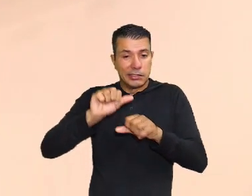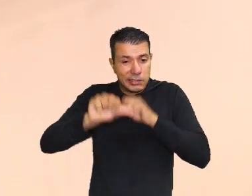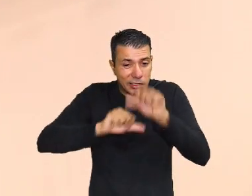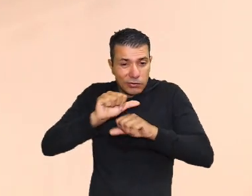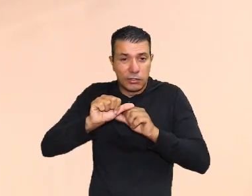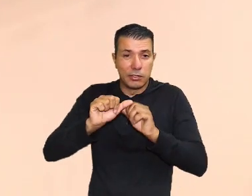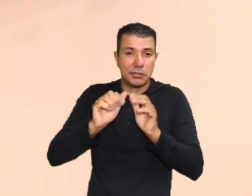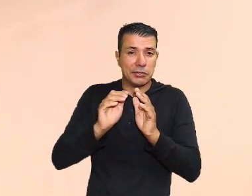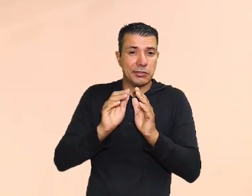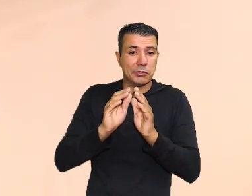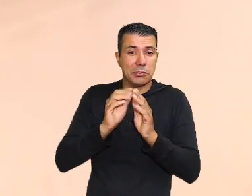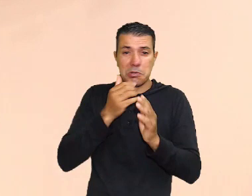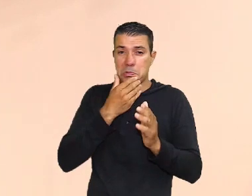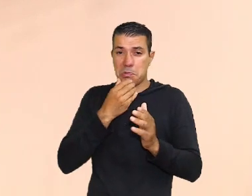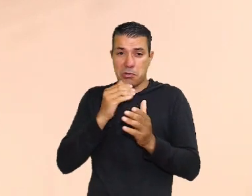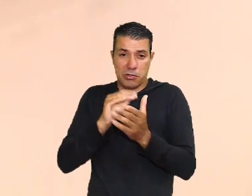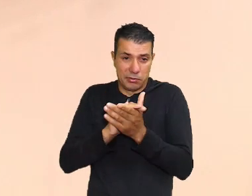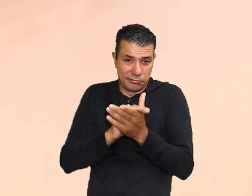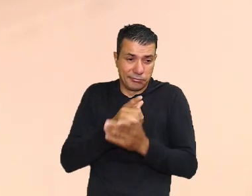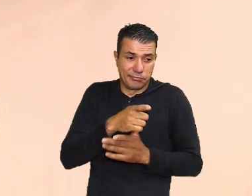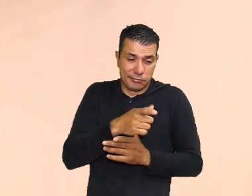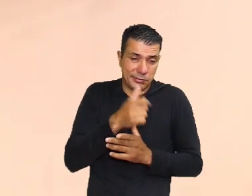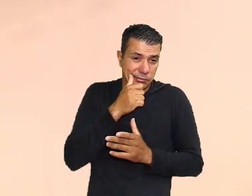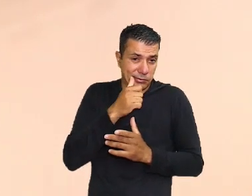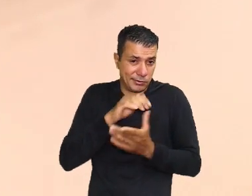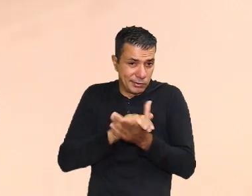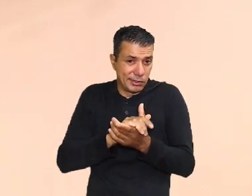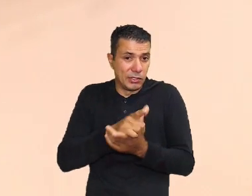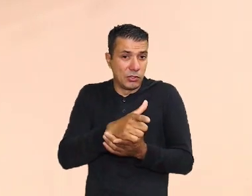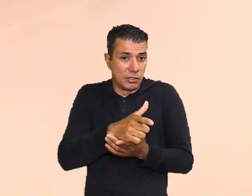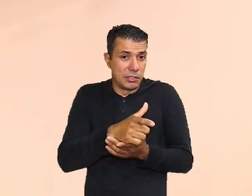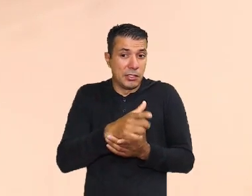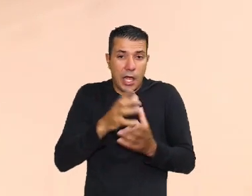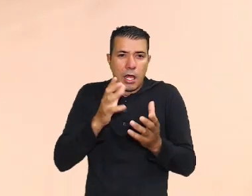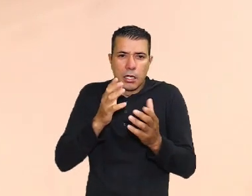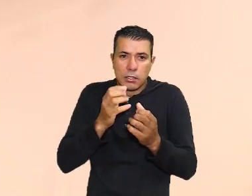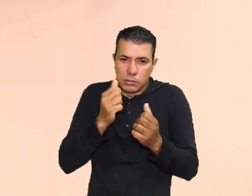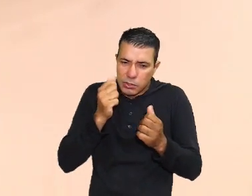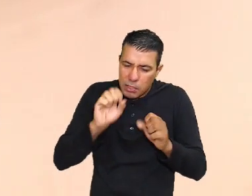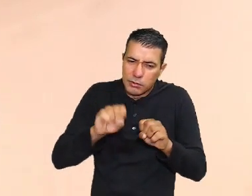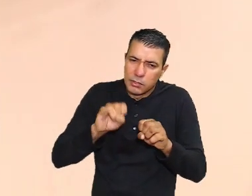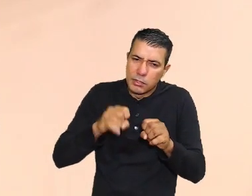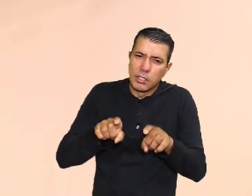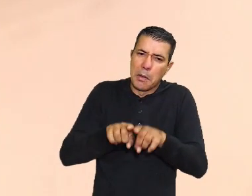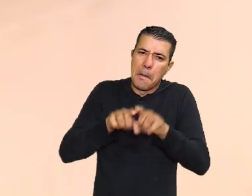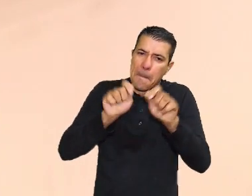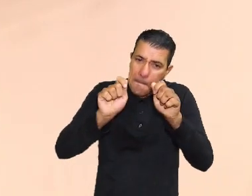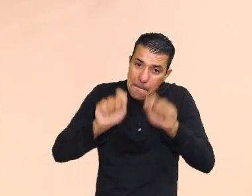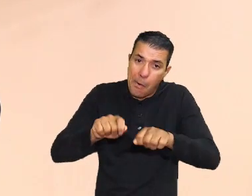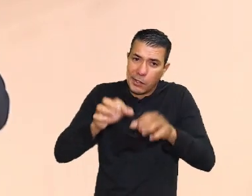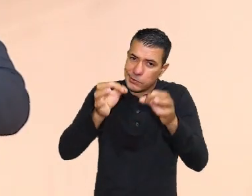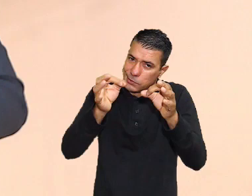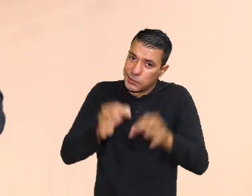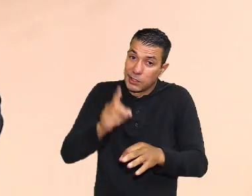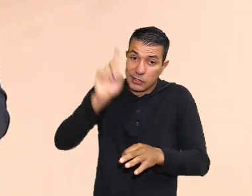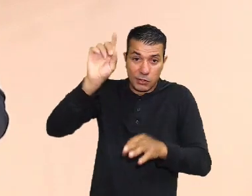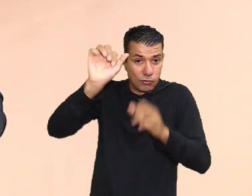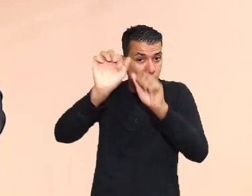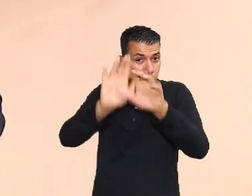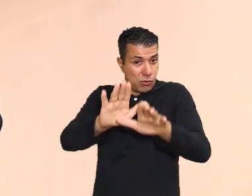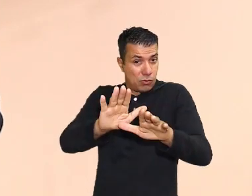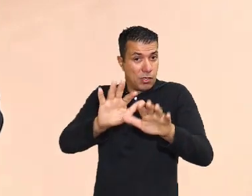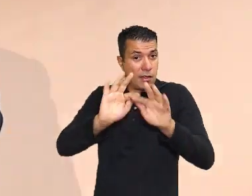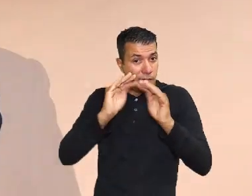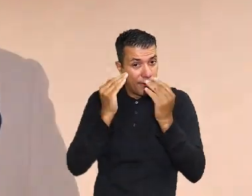e Shirlaine, e pelos nossos filhos? Claro que podemos. É claro que vamos orar. Pode ter certeza que Deus há de abençoar o